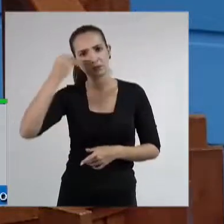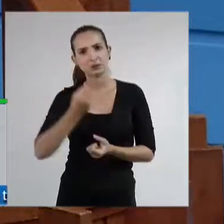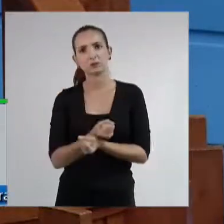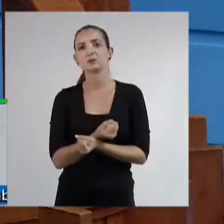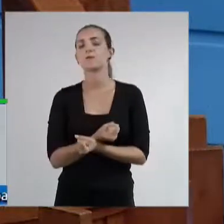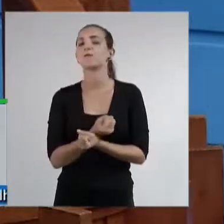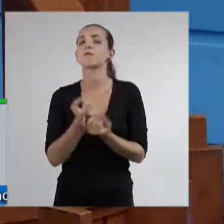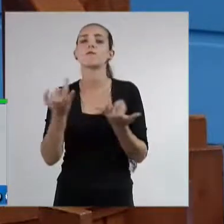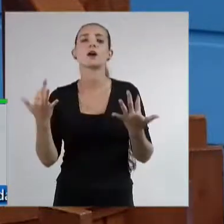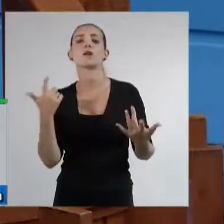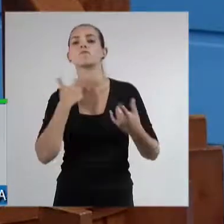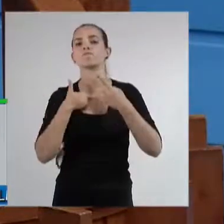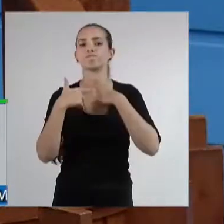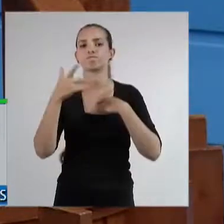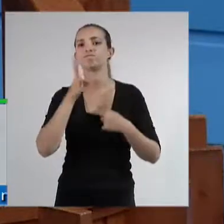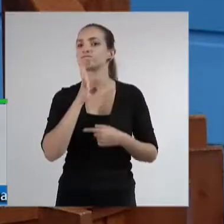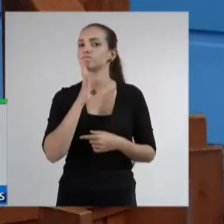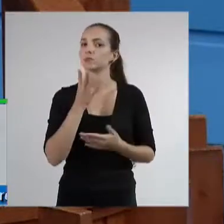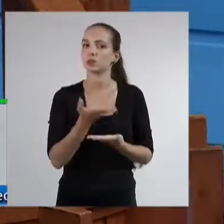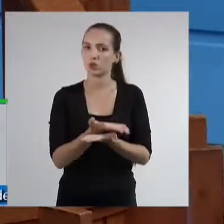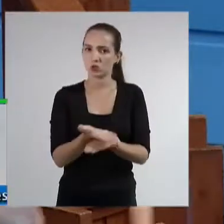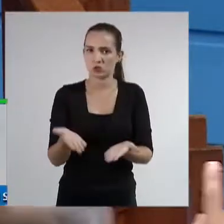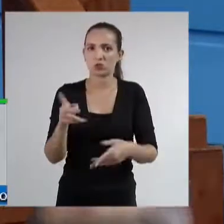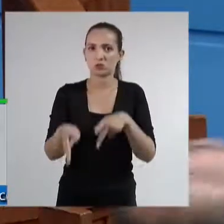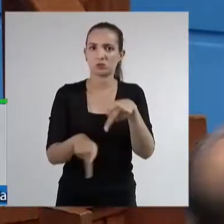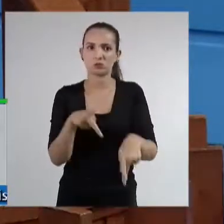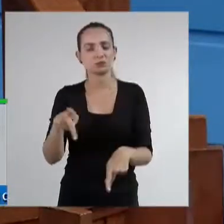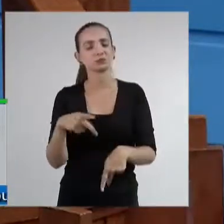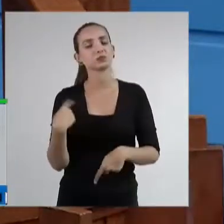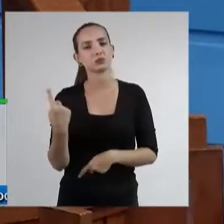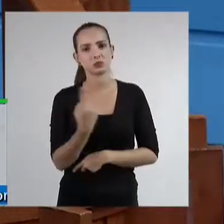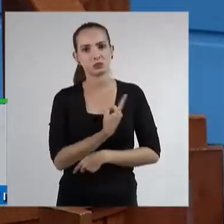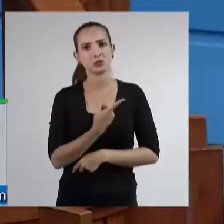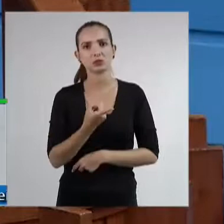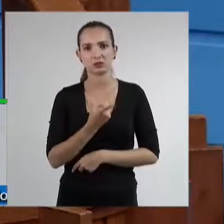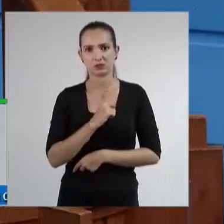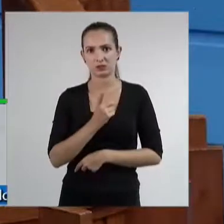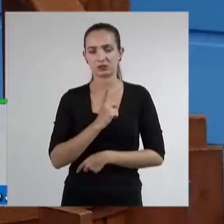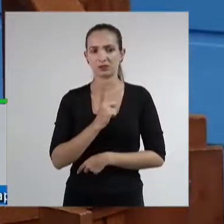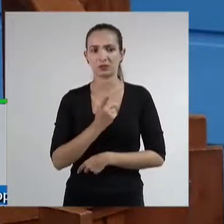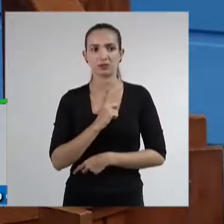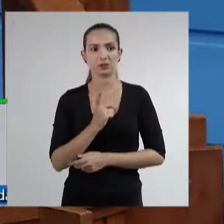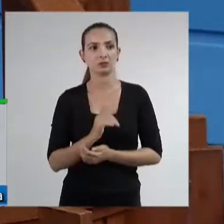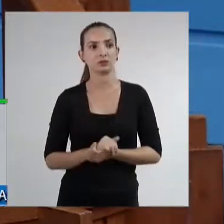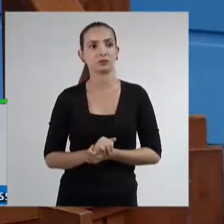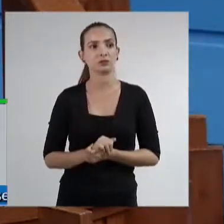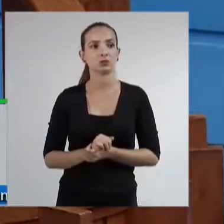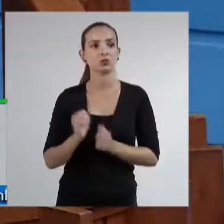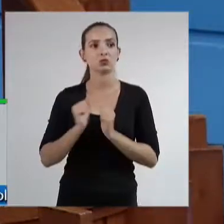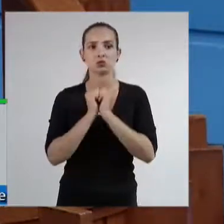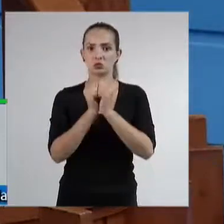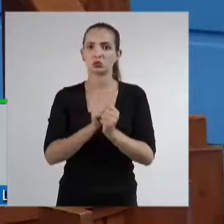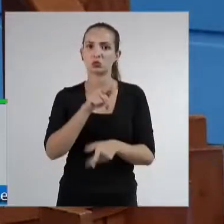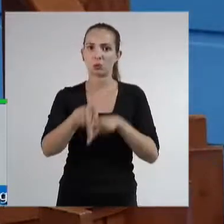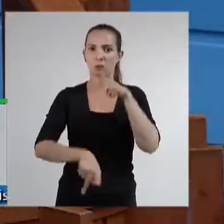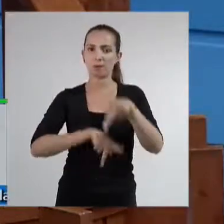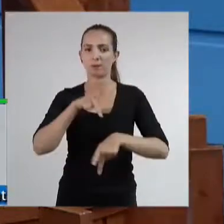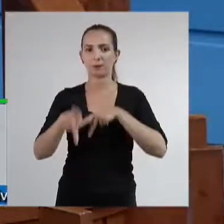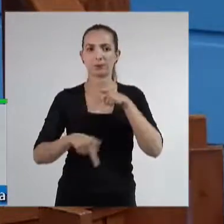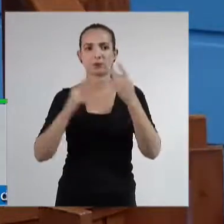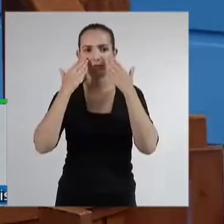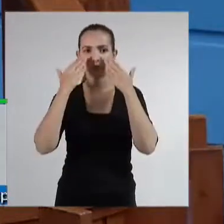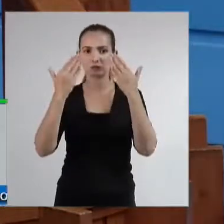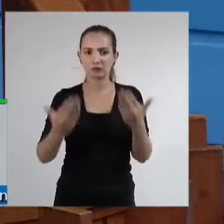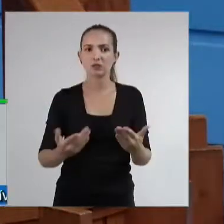nossa população. Como nós fazemos um mandato junto ao povo, ouvindo